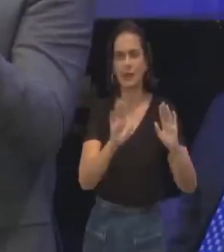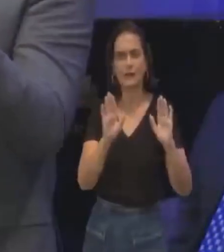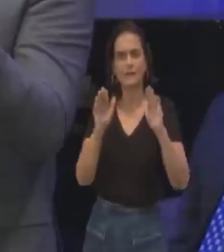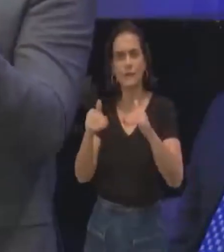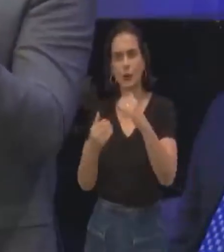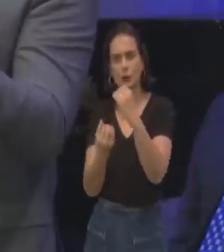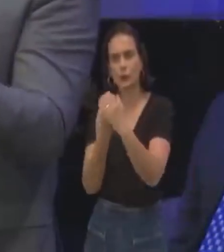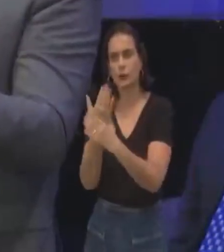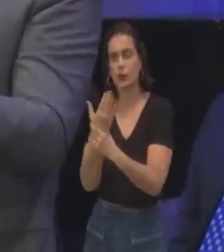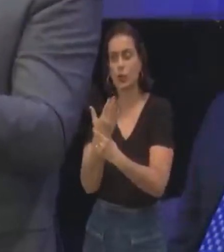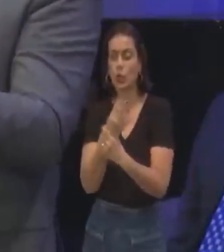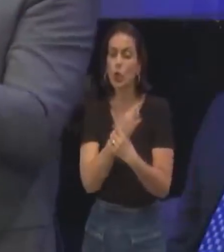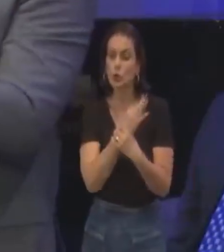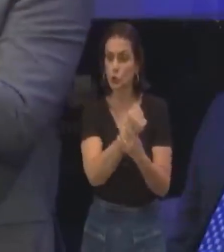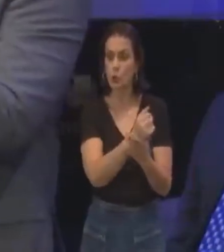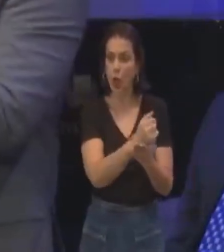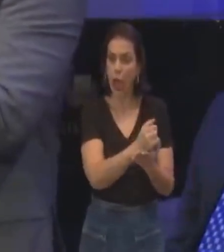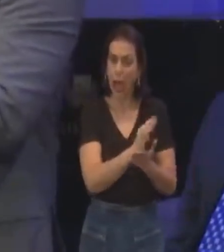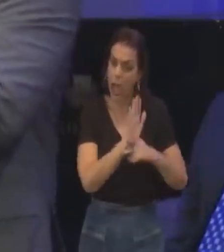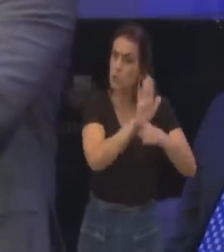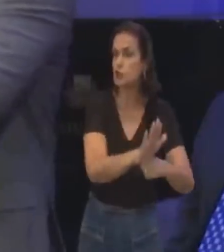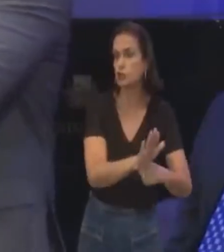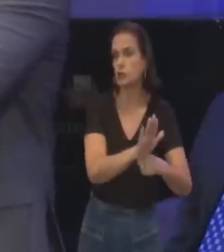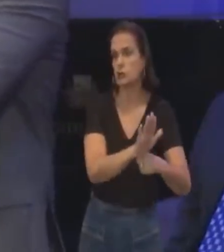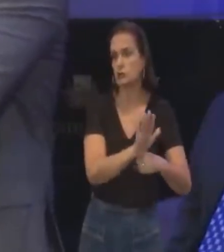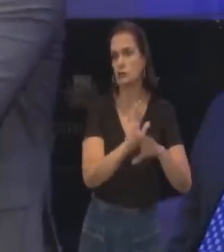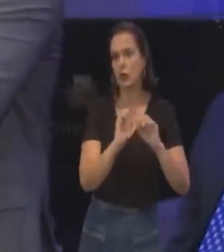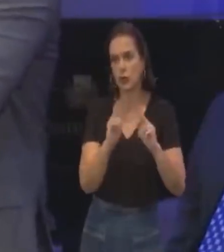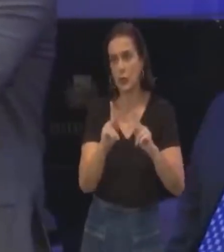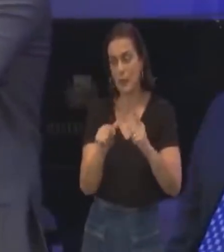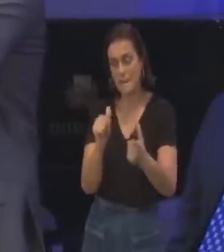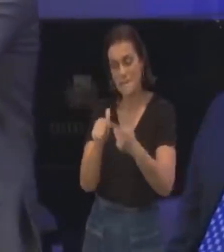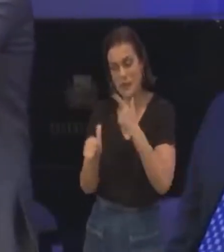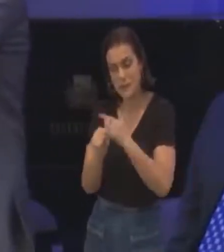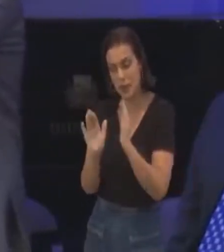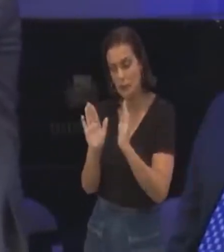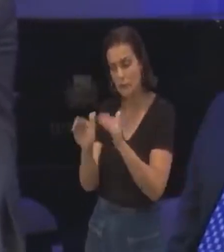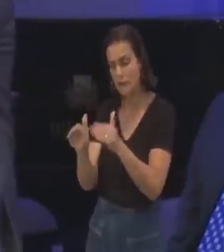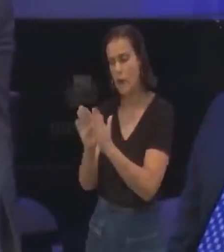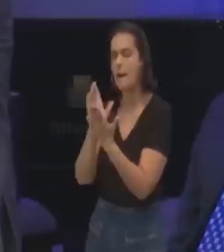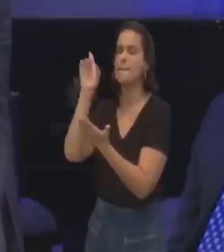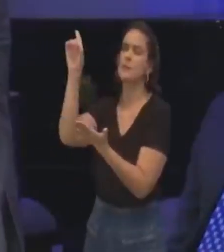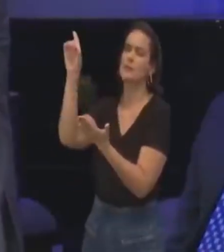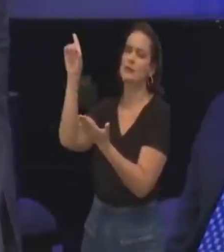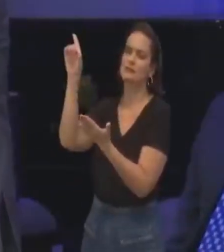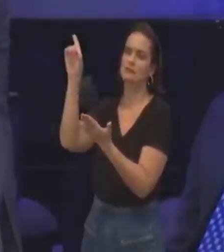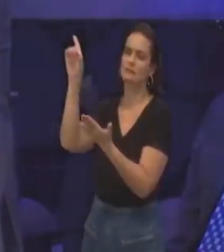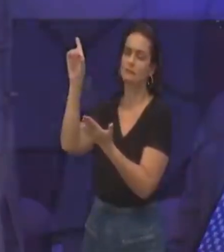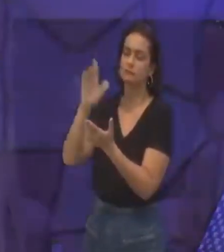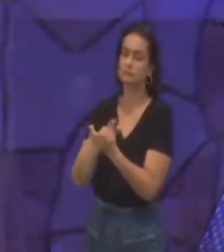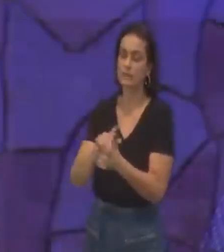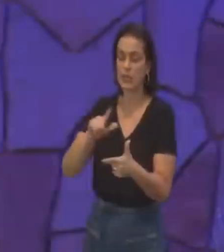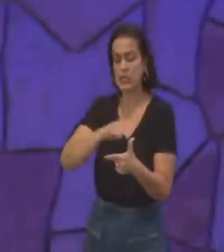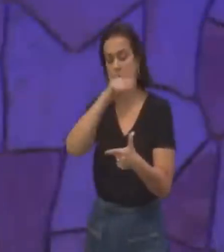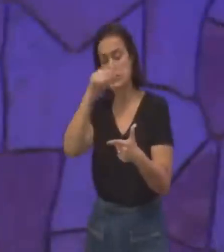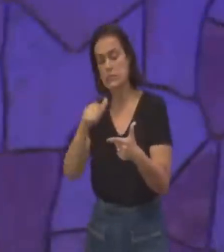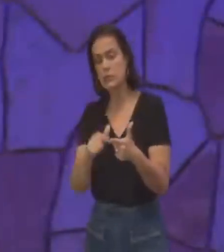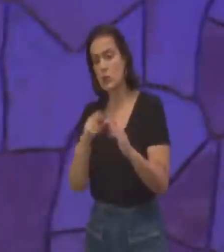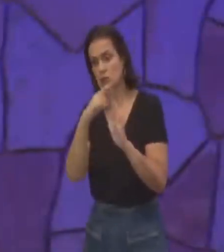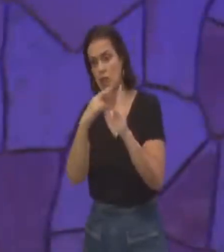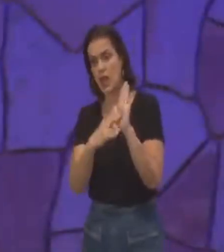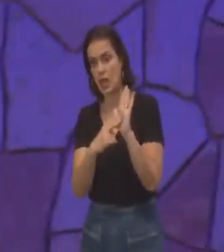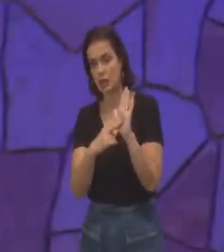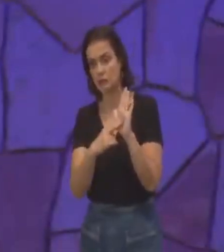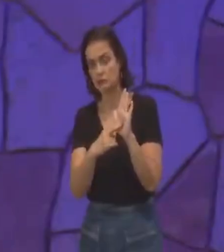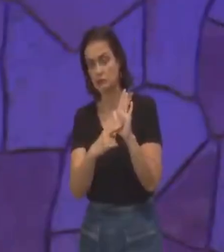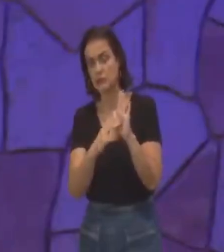são acessórias, mas a palavra de Deus é a causa primeira a partir da revelação. Temos um outro princípio, igreja